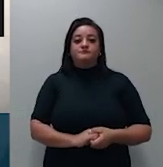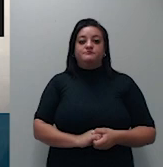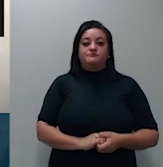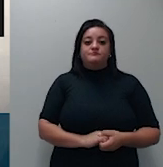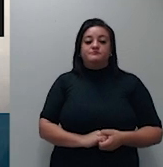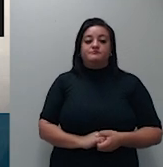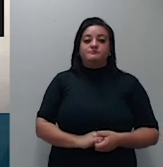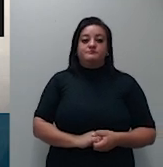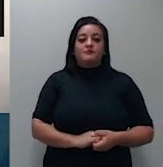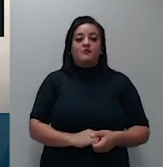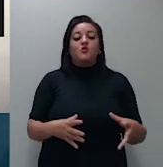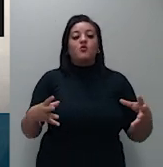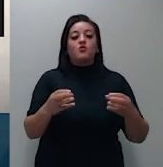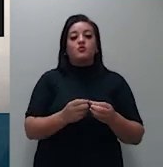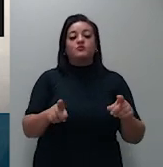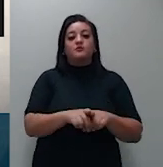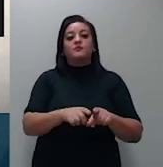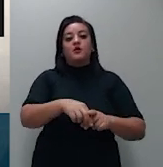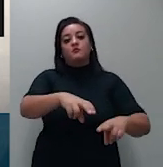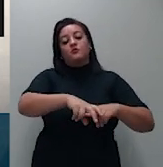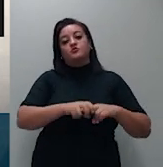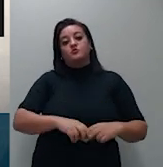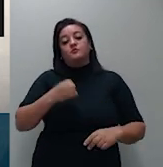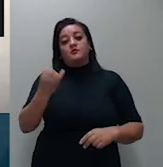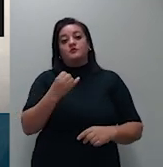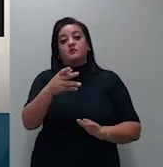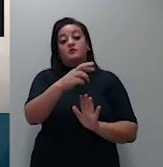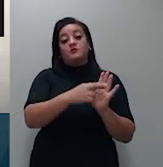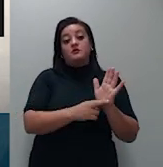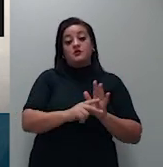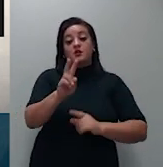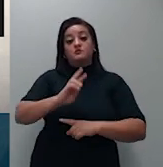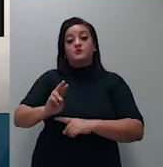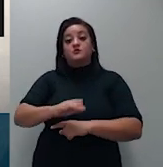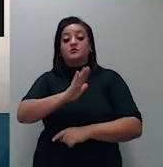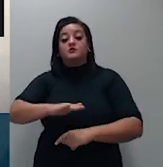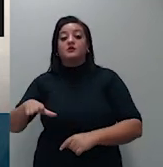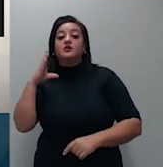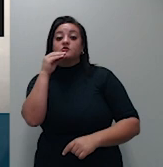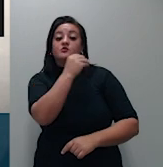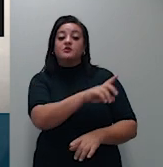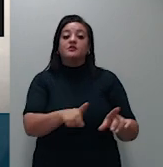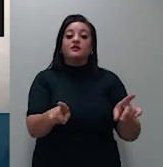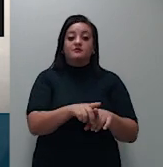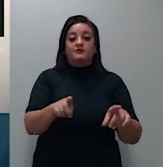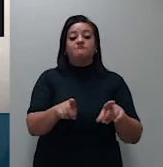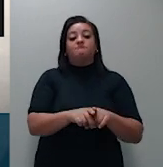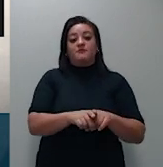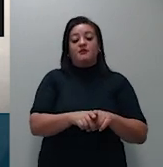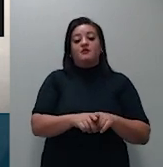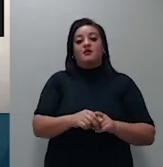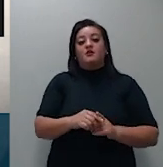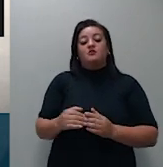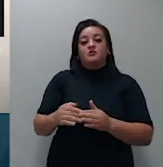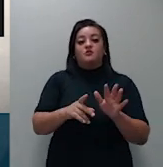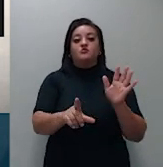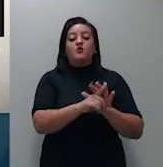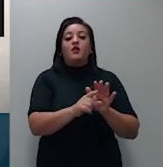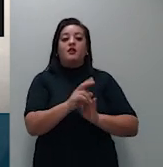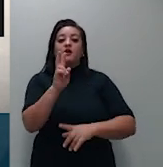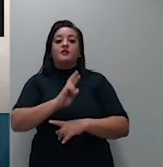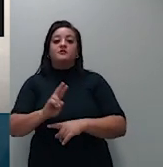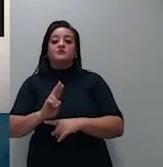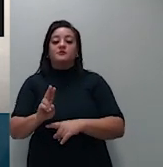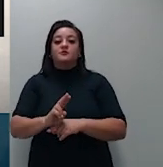concluí em razão da prevalência das normas de proteção da Criança e do Adolescente sobre a legislação protetiva da informação